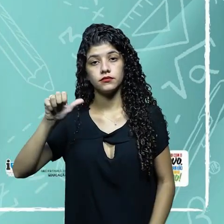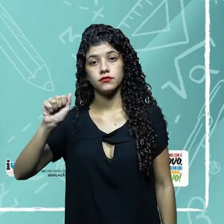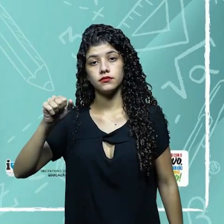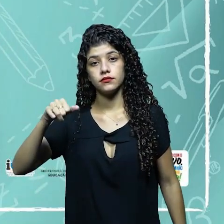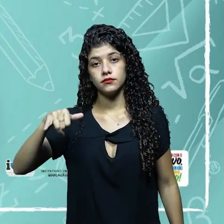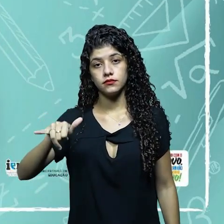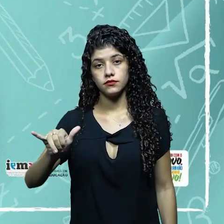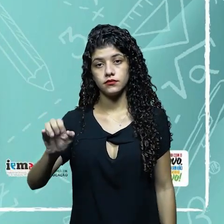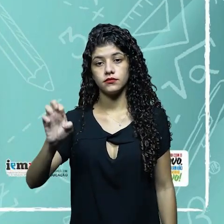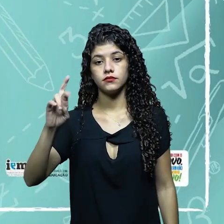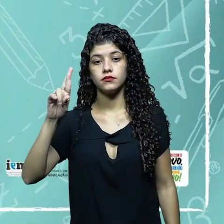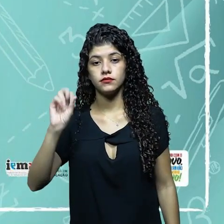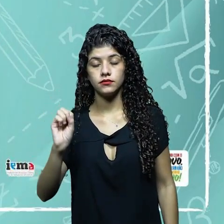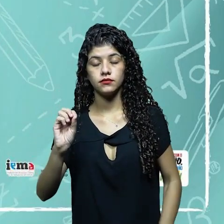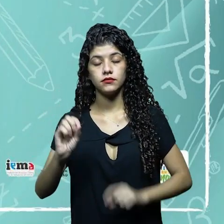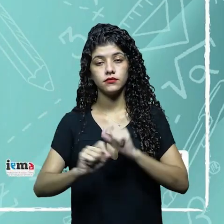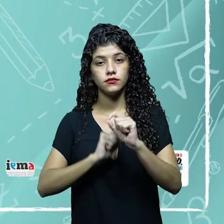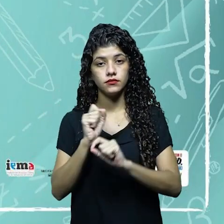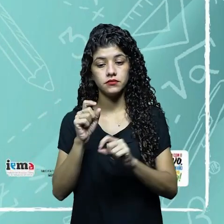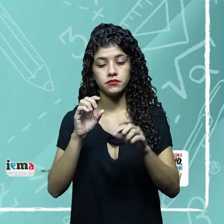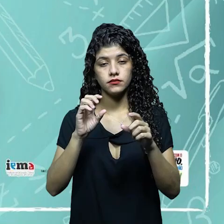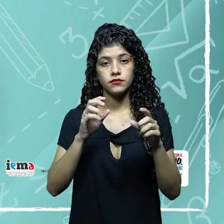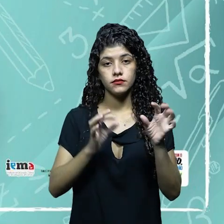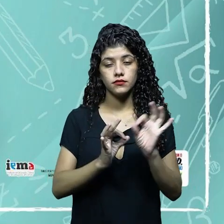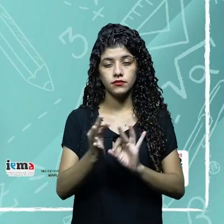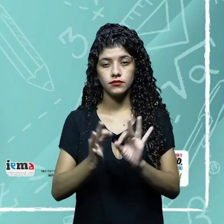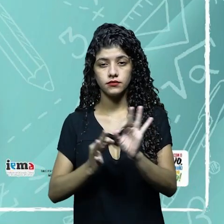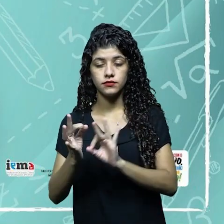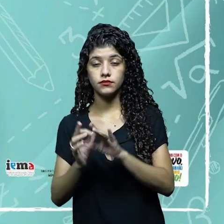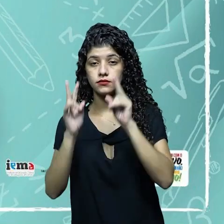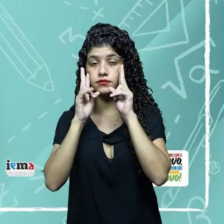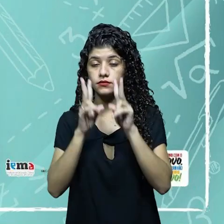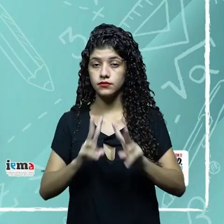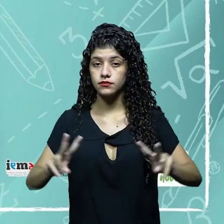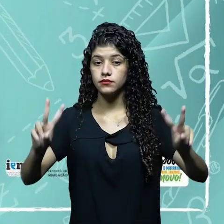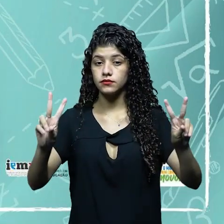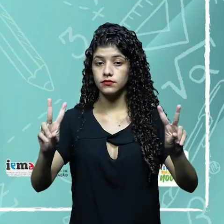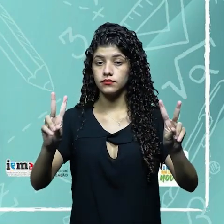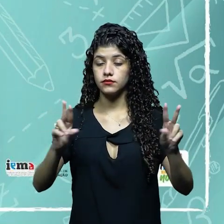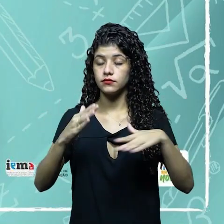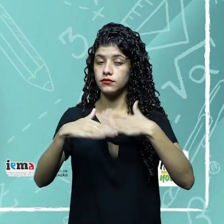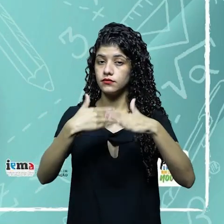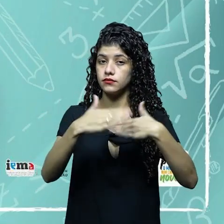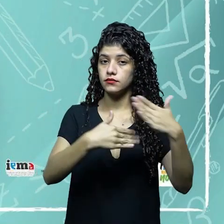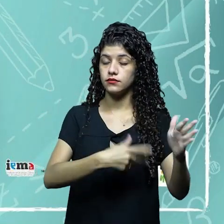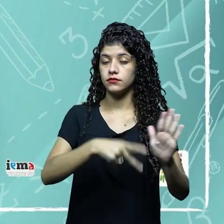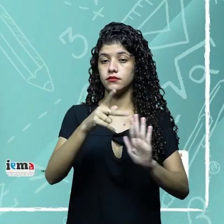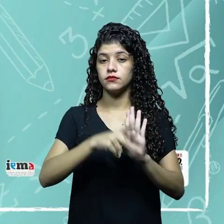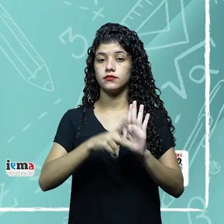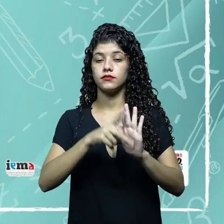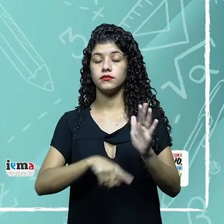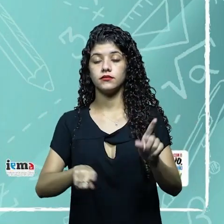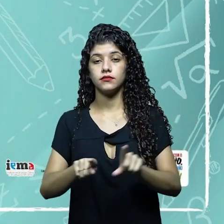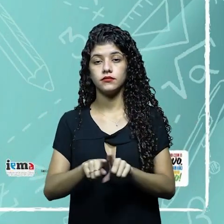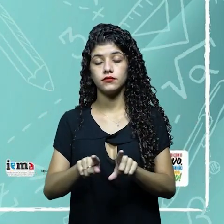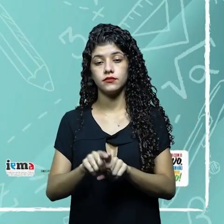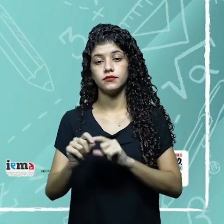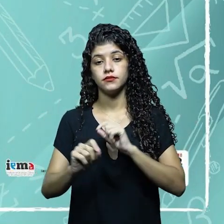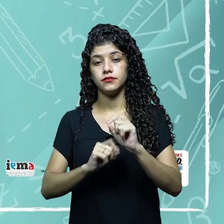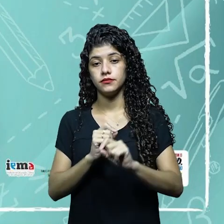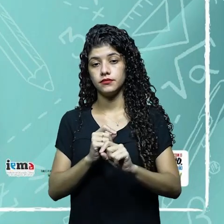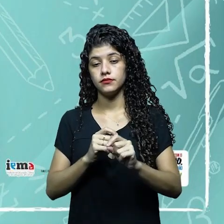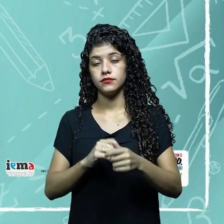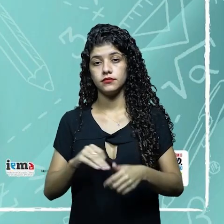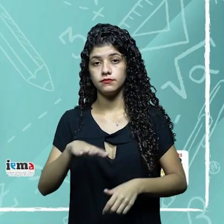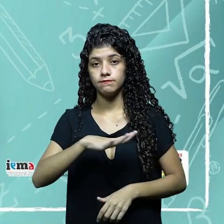exatamente para isso, para você configurar, para você visualizar ao estar desenvolvendo o seu projeto, e para a